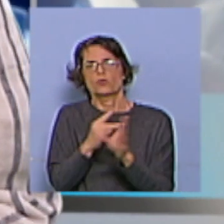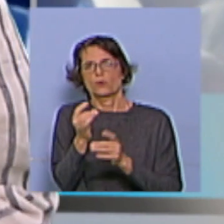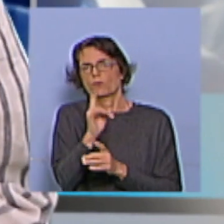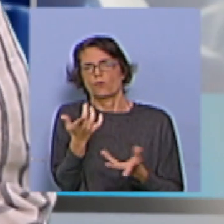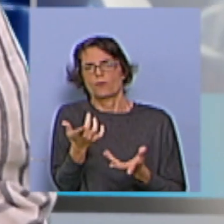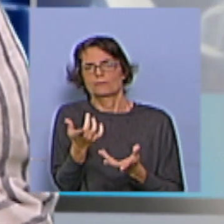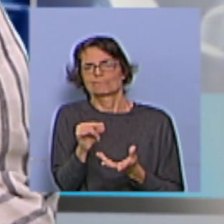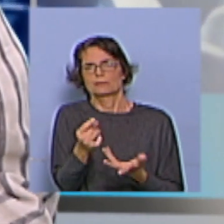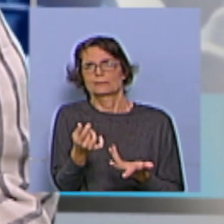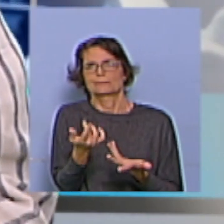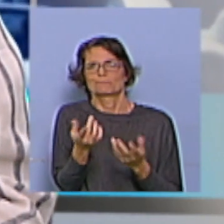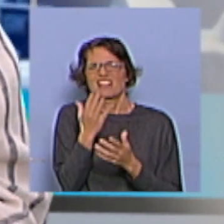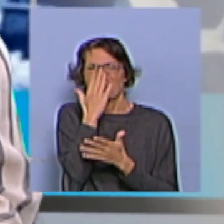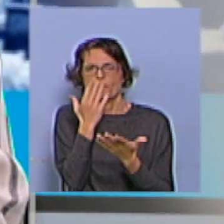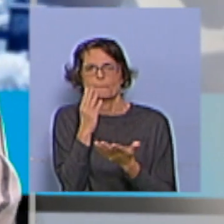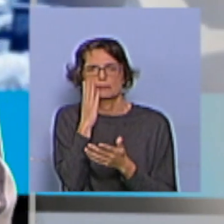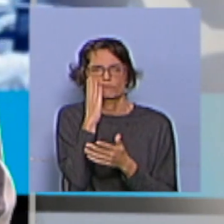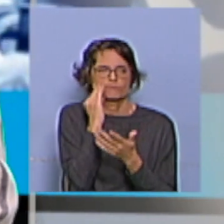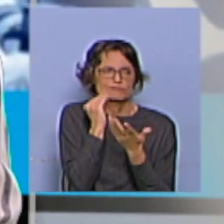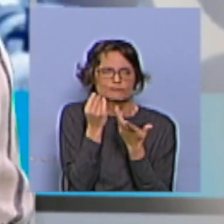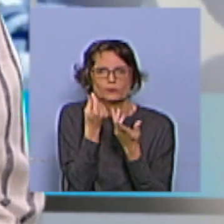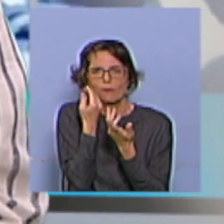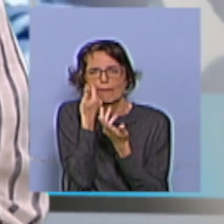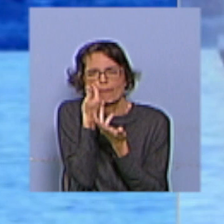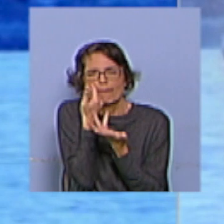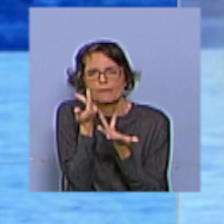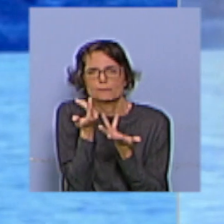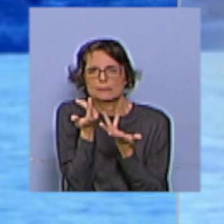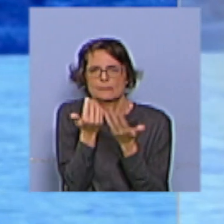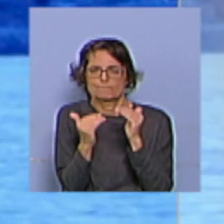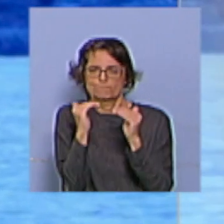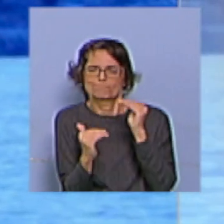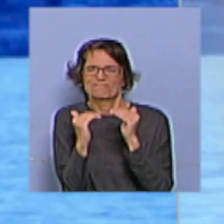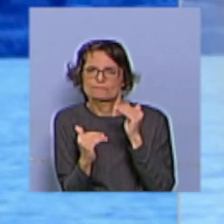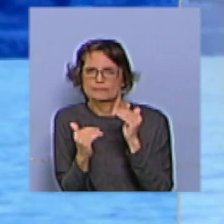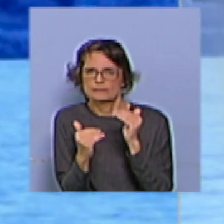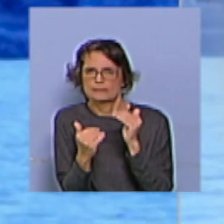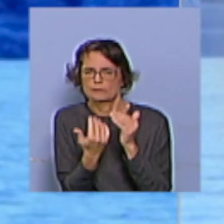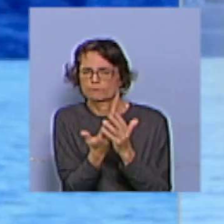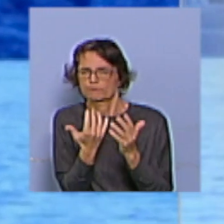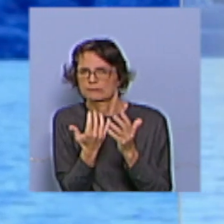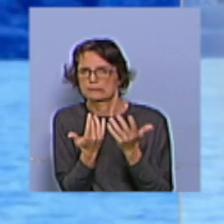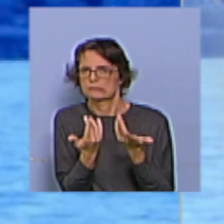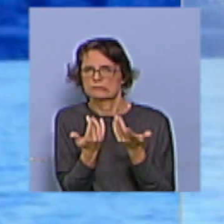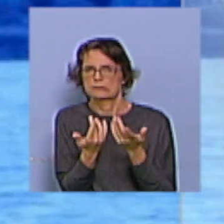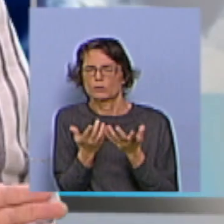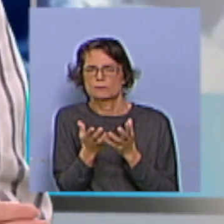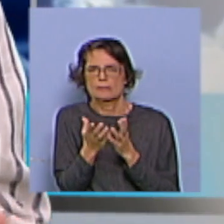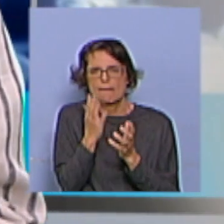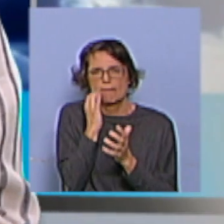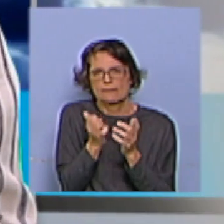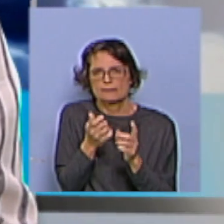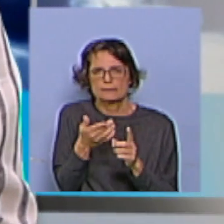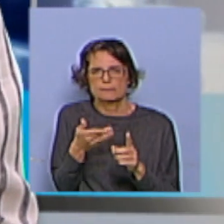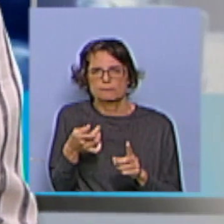tímida, foi desigual, houve filhos enteados, foi tudo mal,